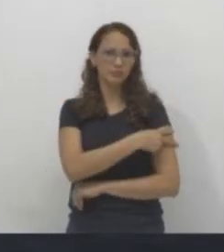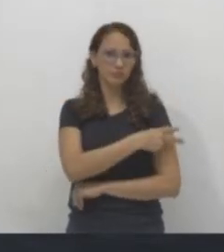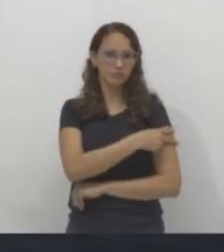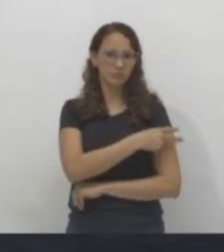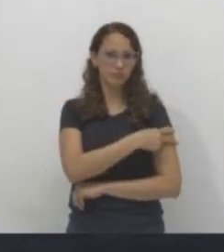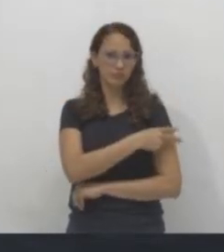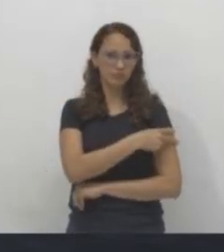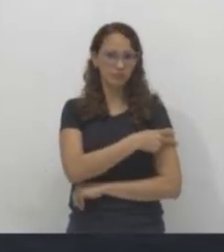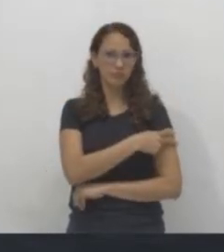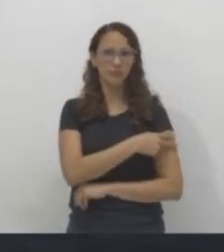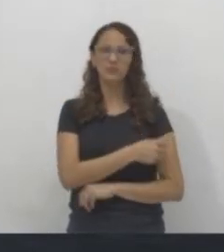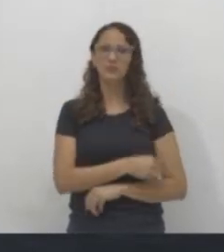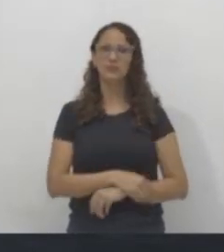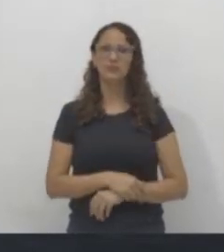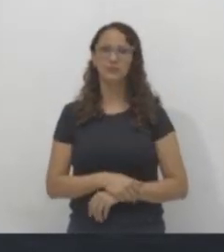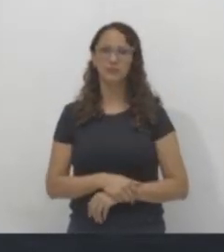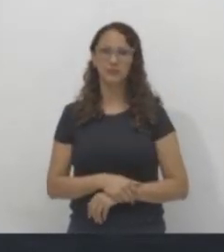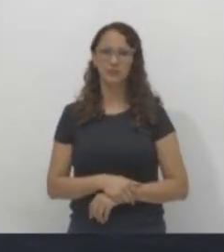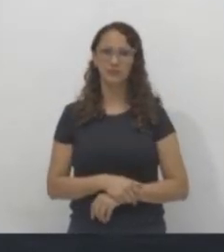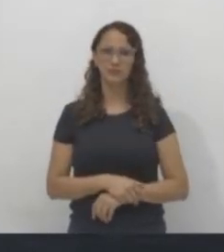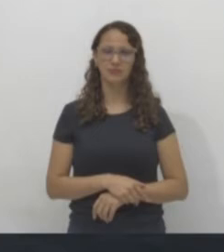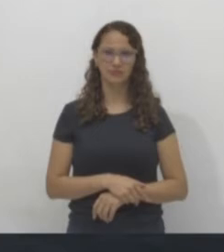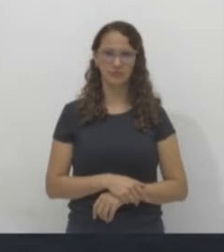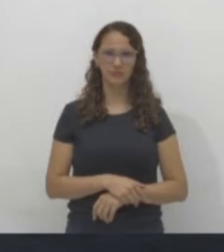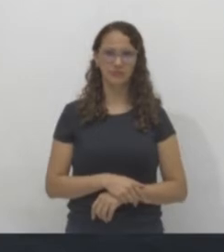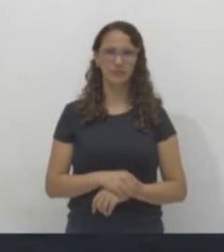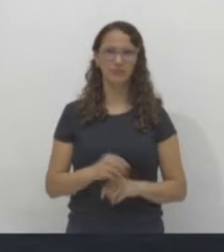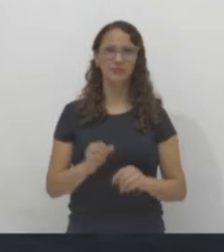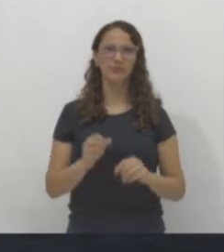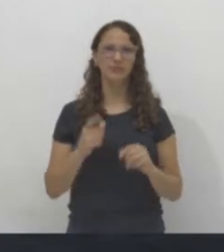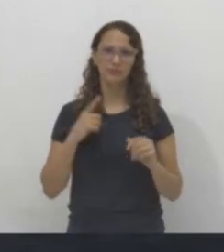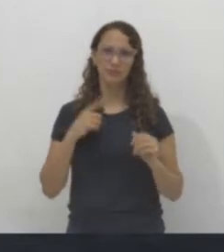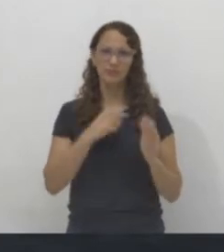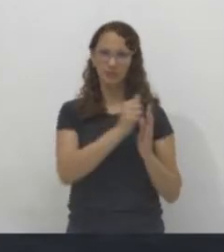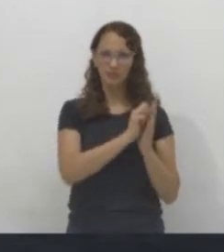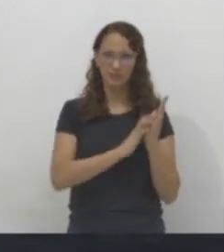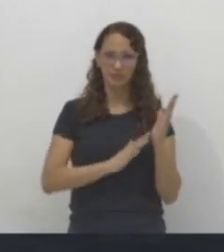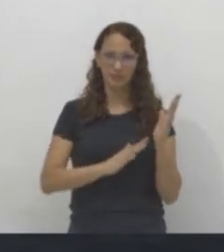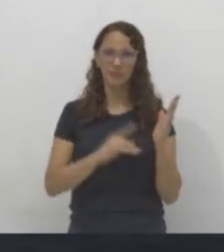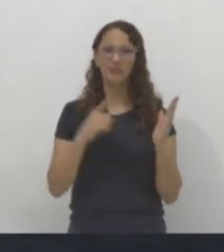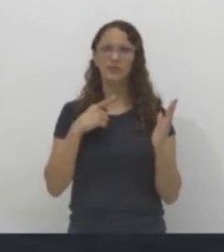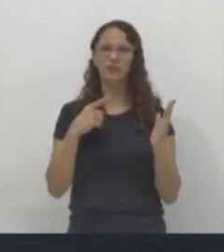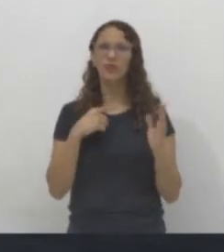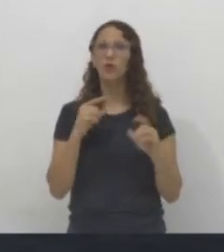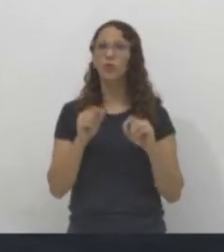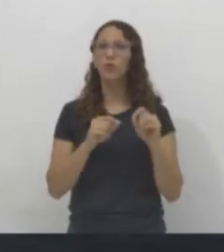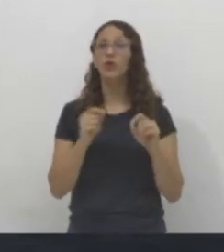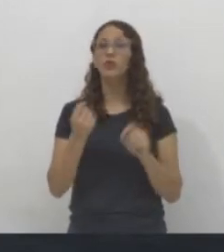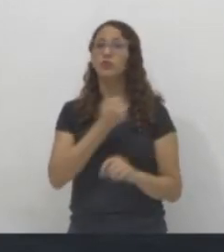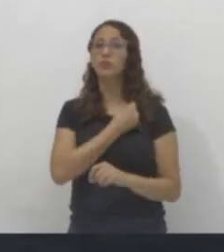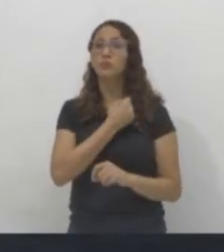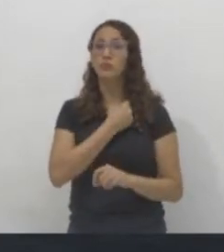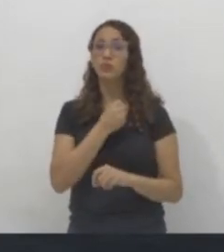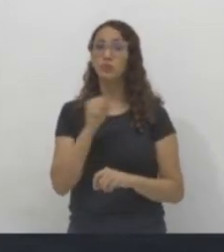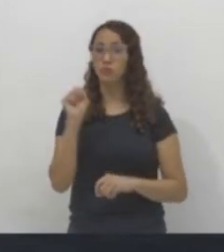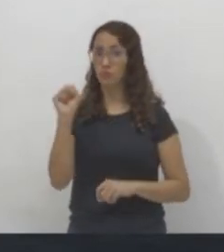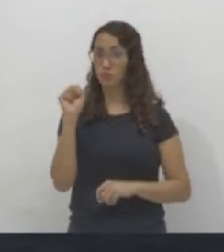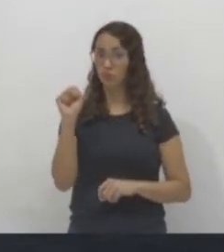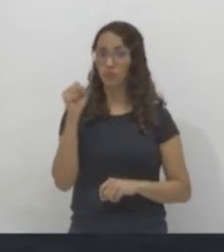exercícios de 2020 do Alfamate que vocês receberam. Prestem muita atenção, essa é a questão 8. Aí tem a